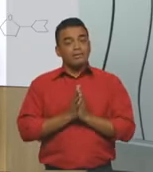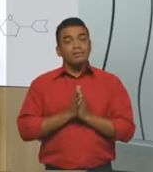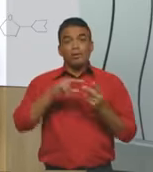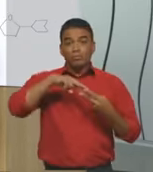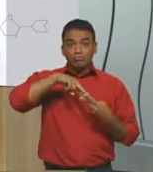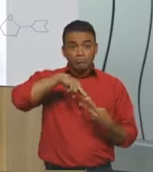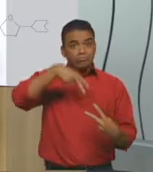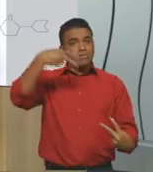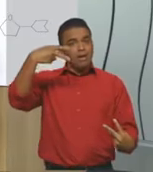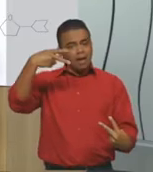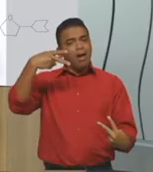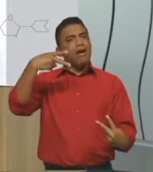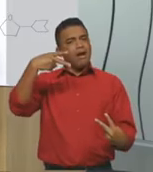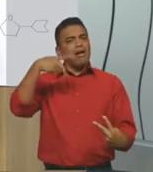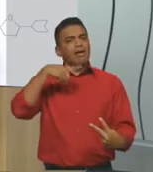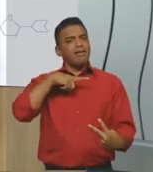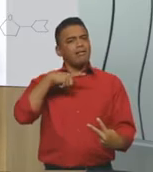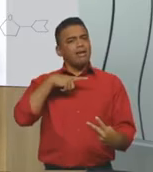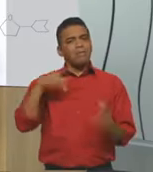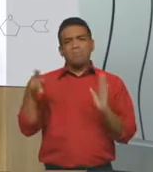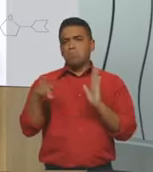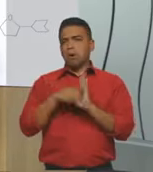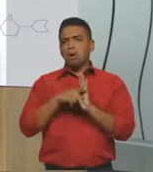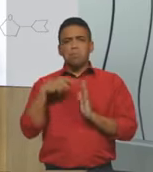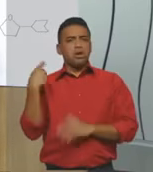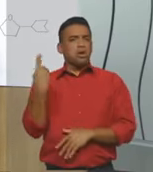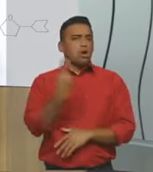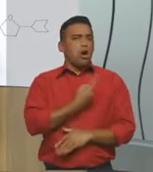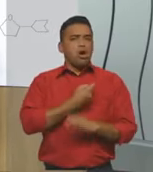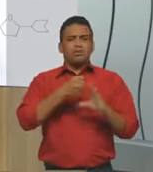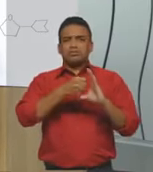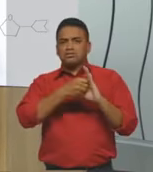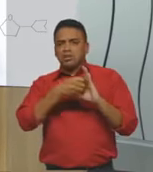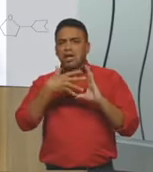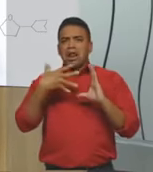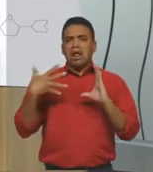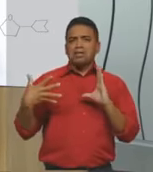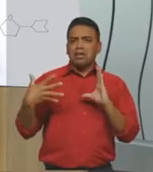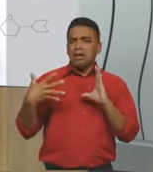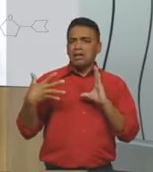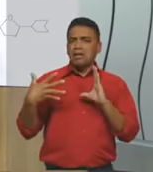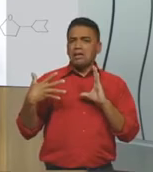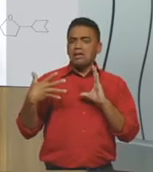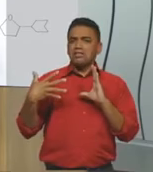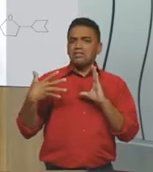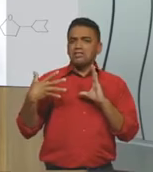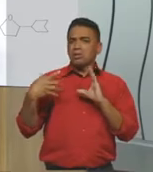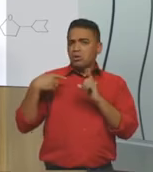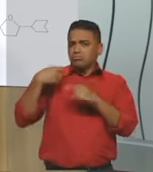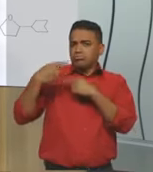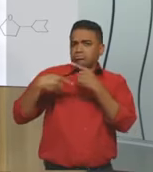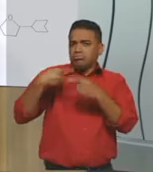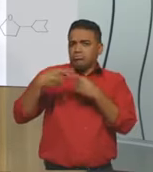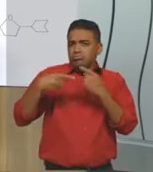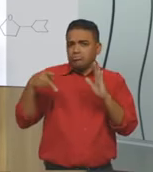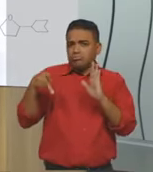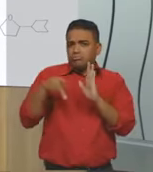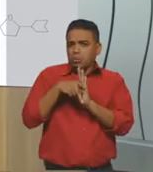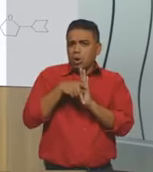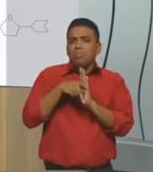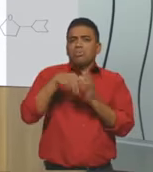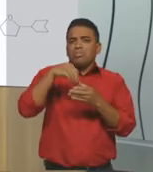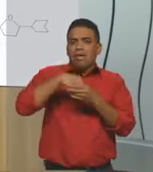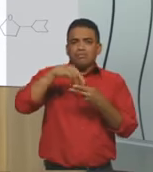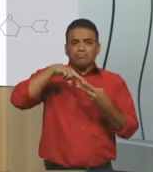que está armazenada as nossas características, a nossa herança, a nossa carga genética.